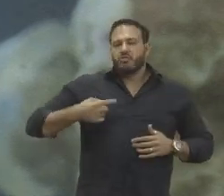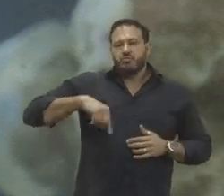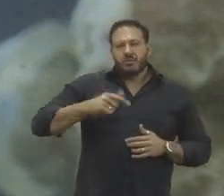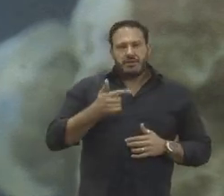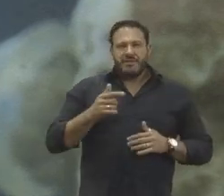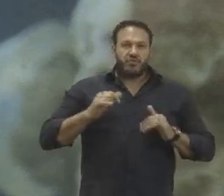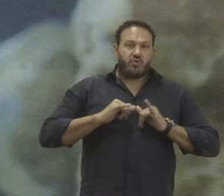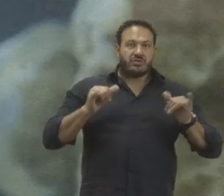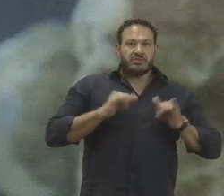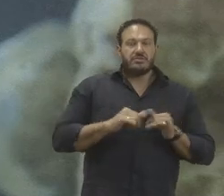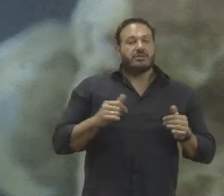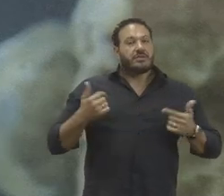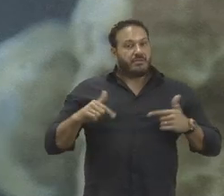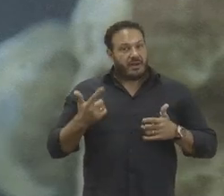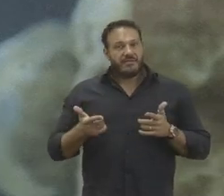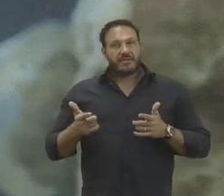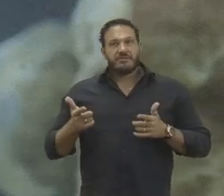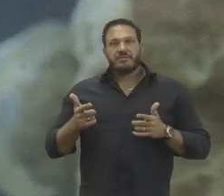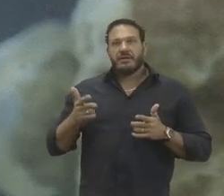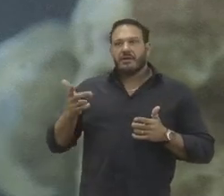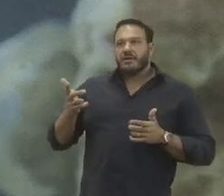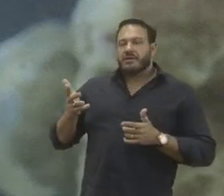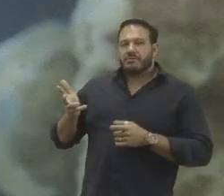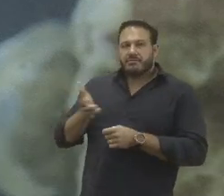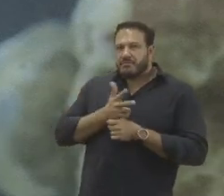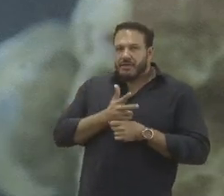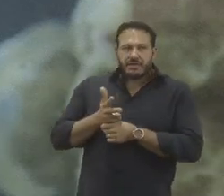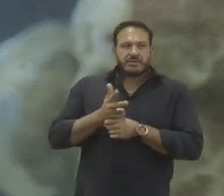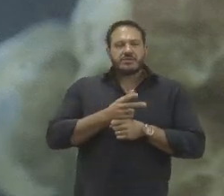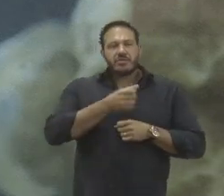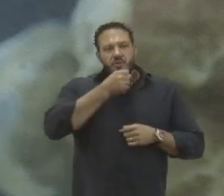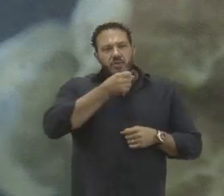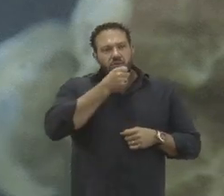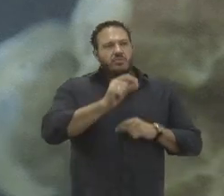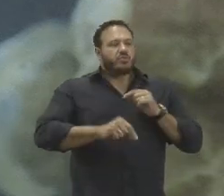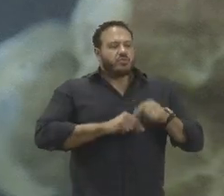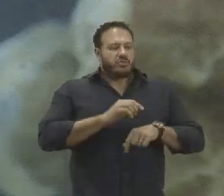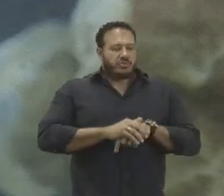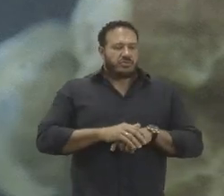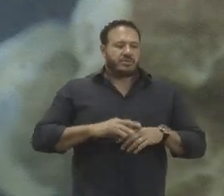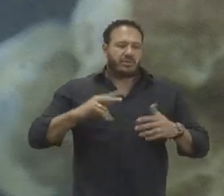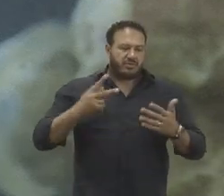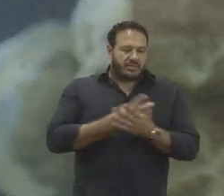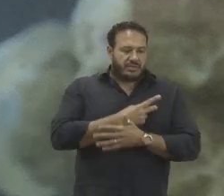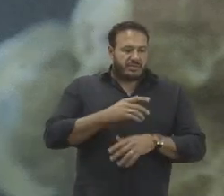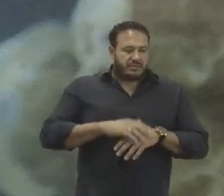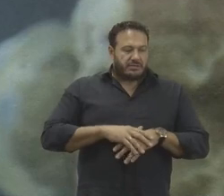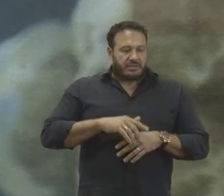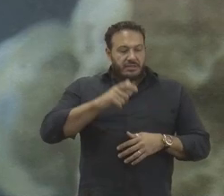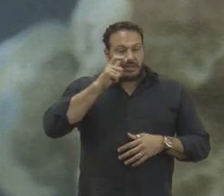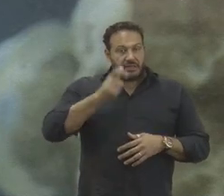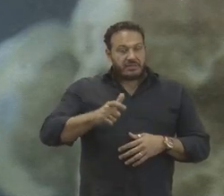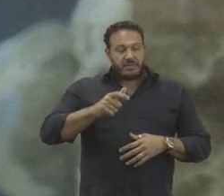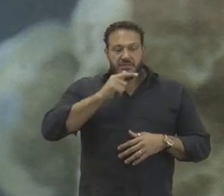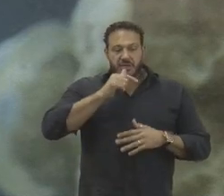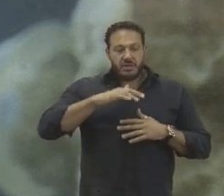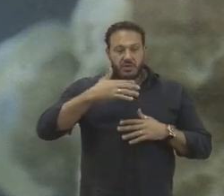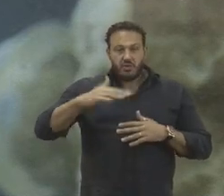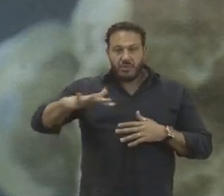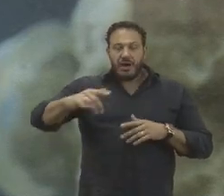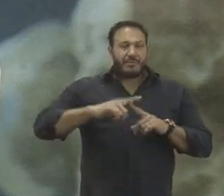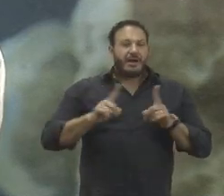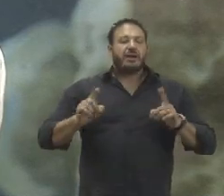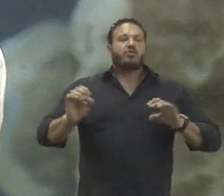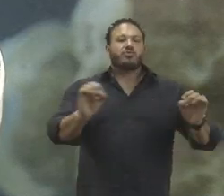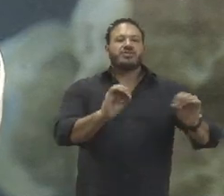com notícia a gente trabalhava com narrações sobre fatos interessantes do mar mas não tinha nada de do